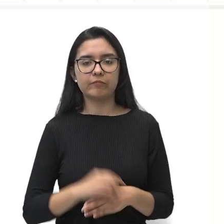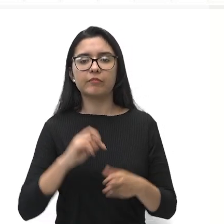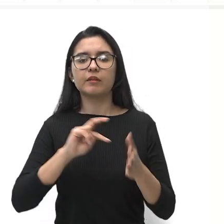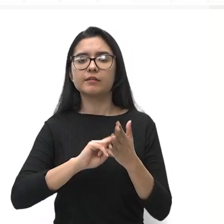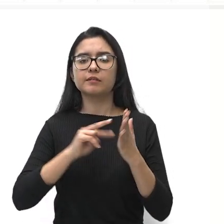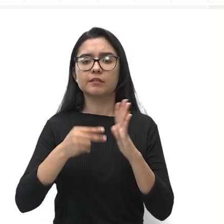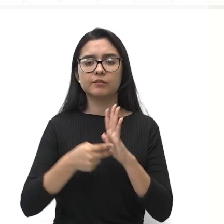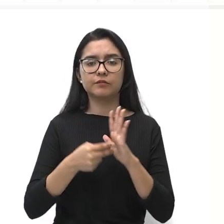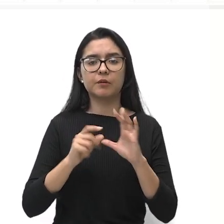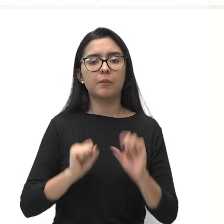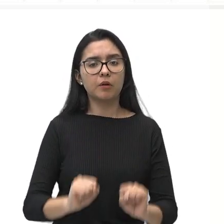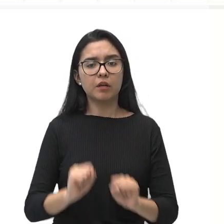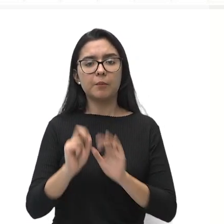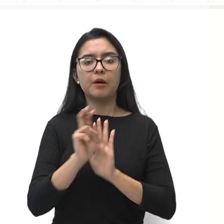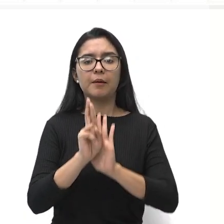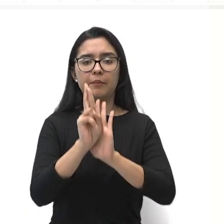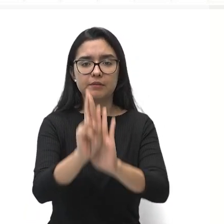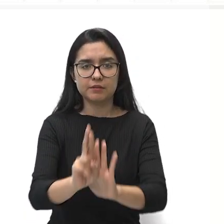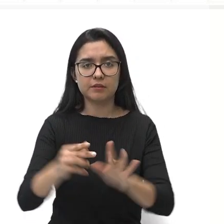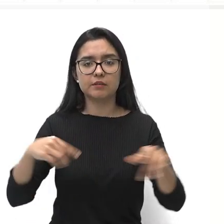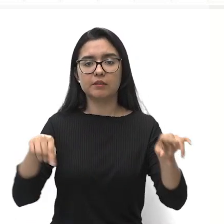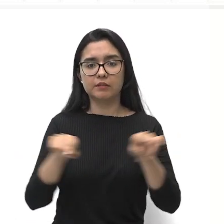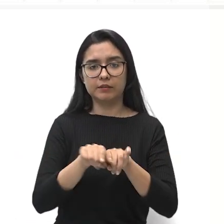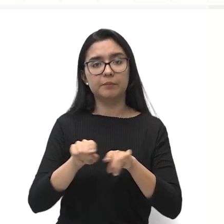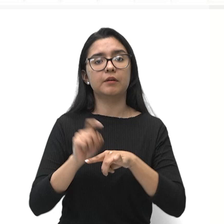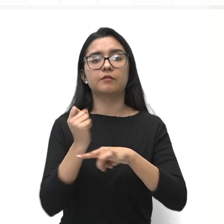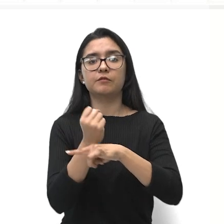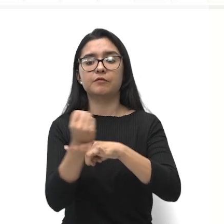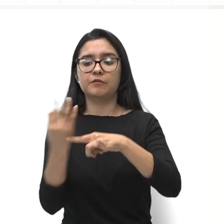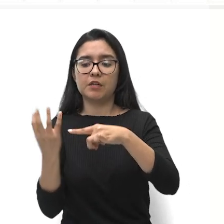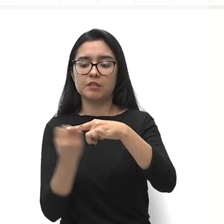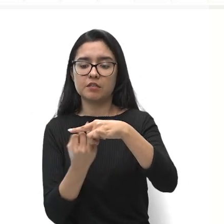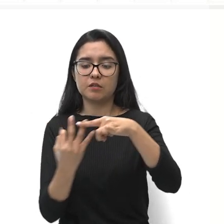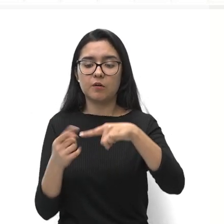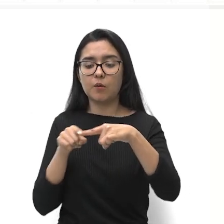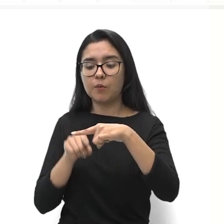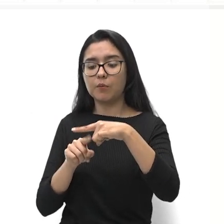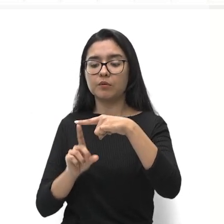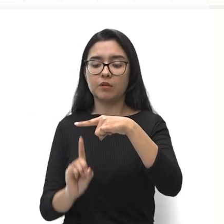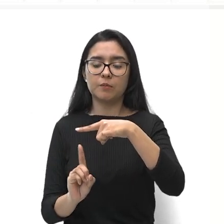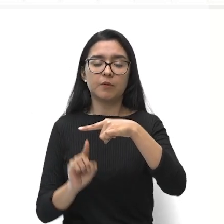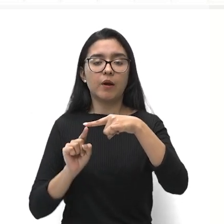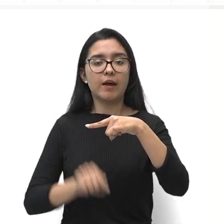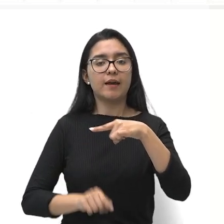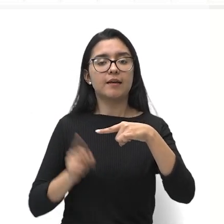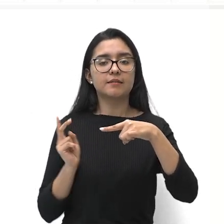significa que nós podemos representá-lo como uma fração cujo denominador